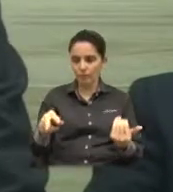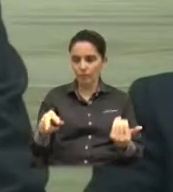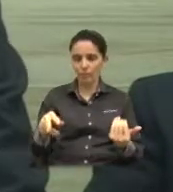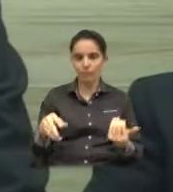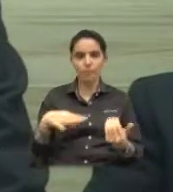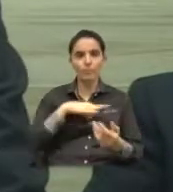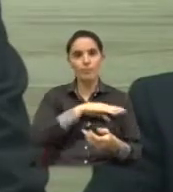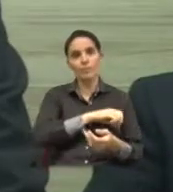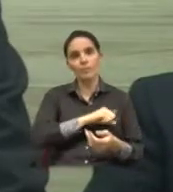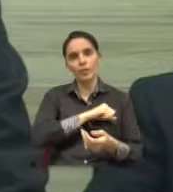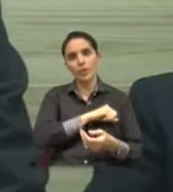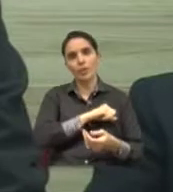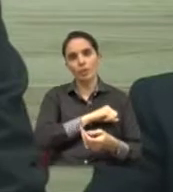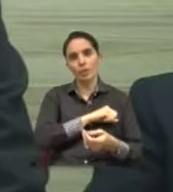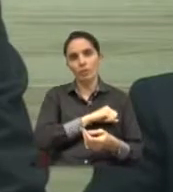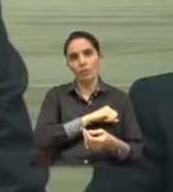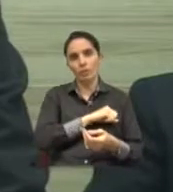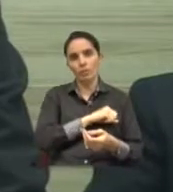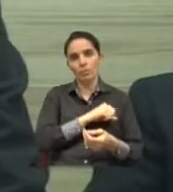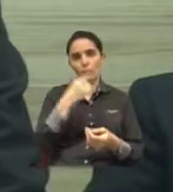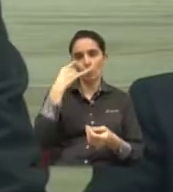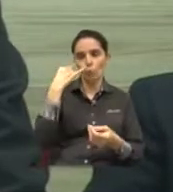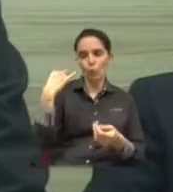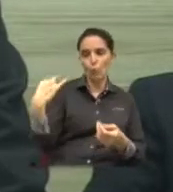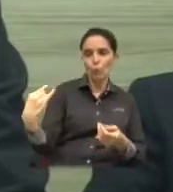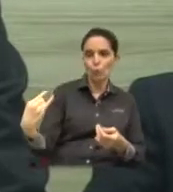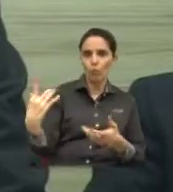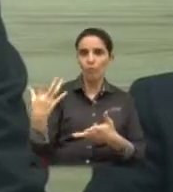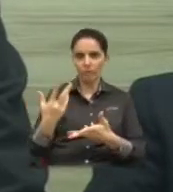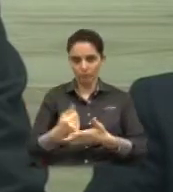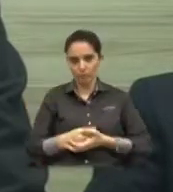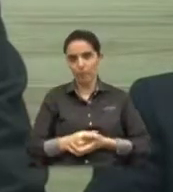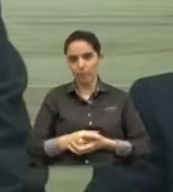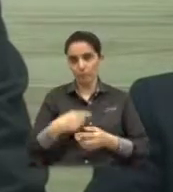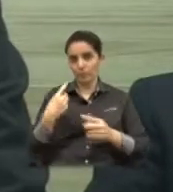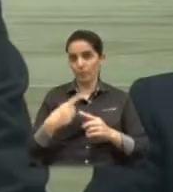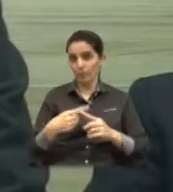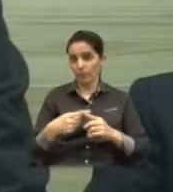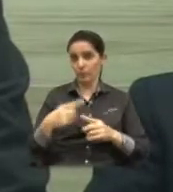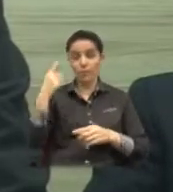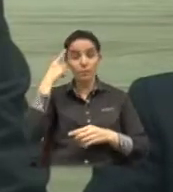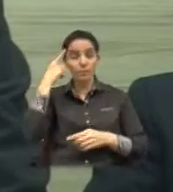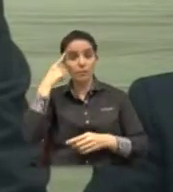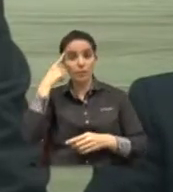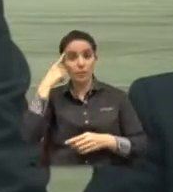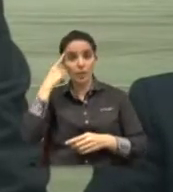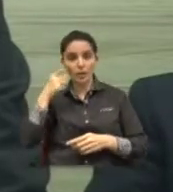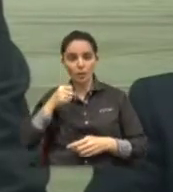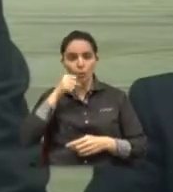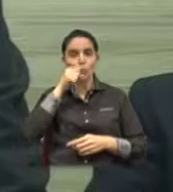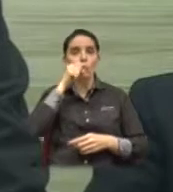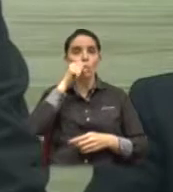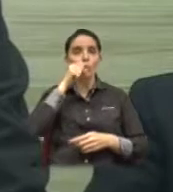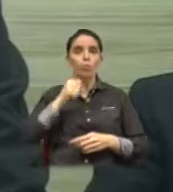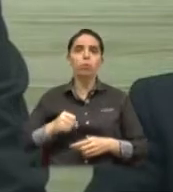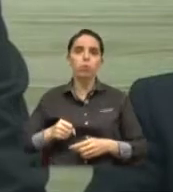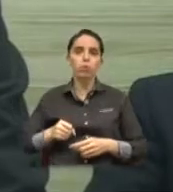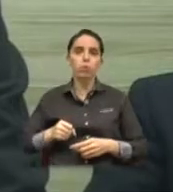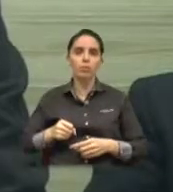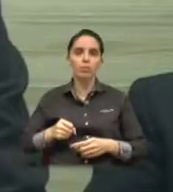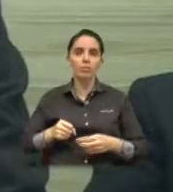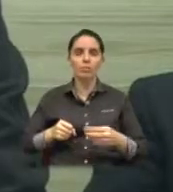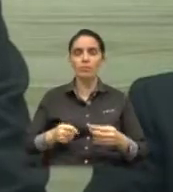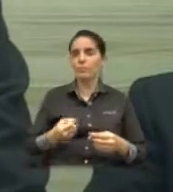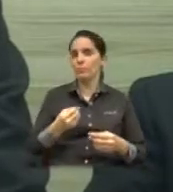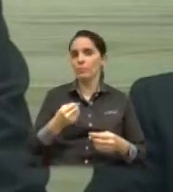achando que o narguilé não os expõe a todos os malefícios do cigarro comum. Mas fumar o narguilé equivale a